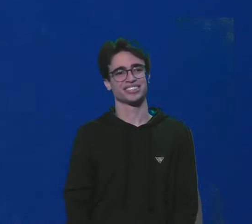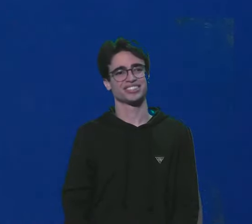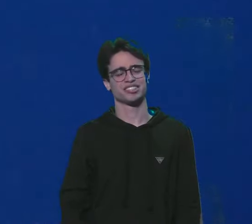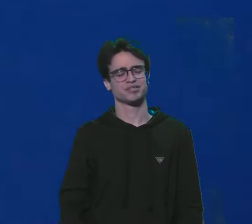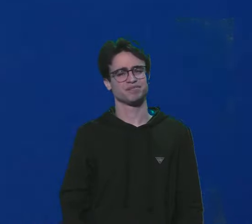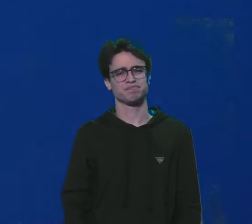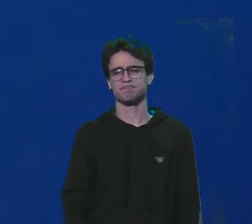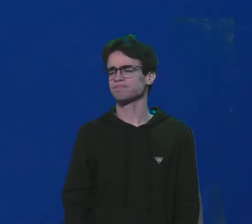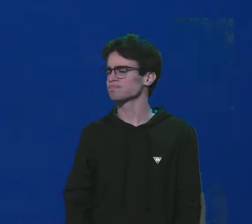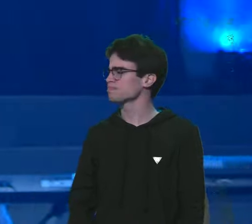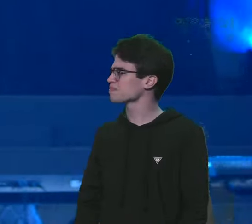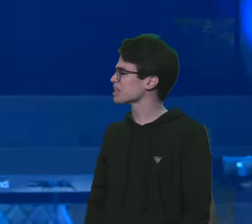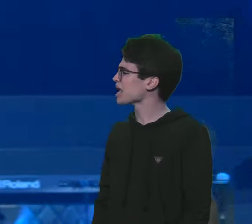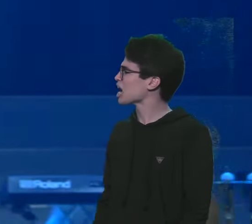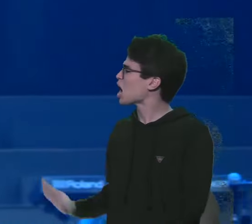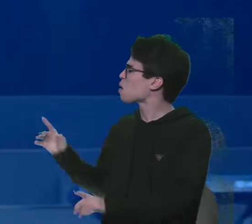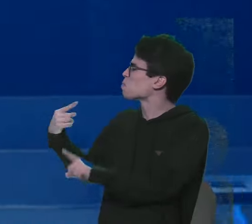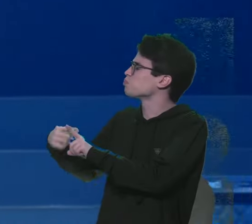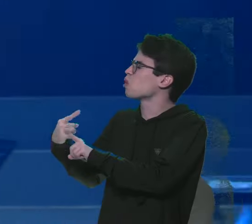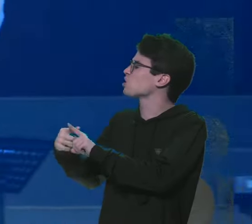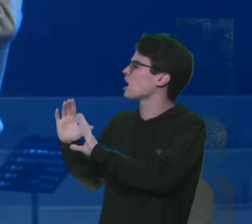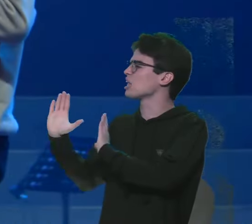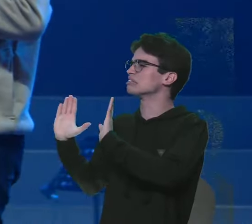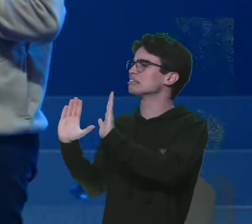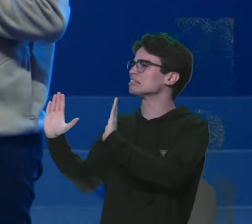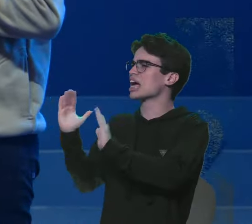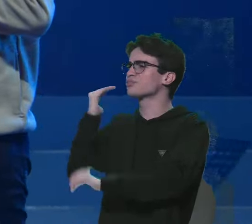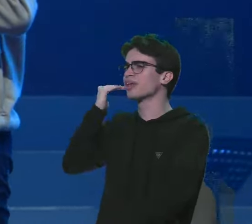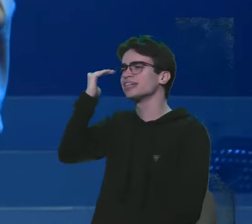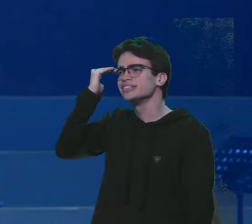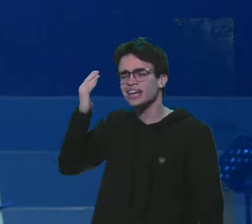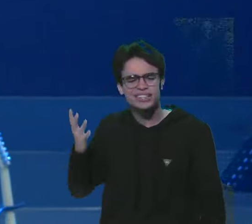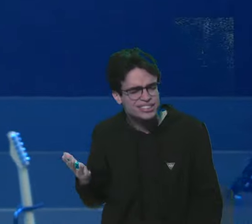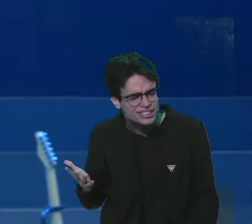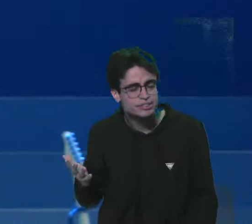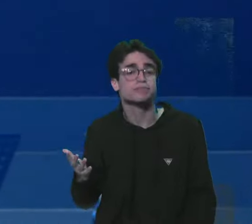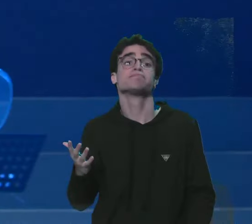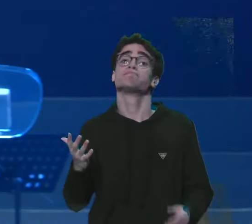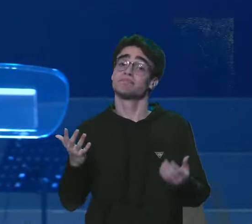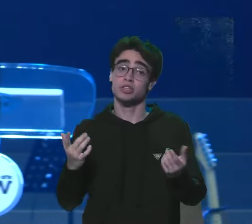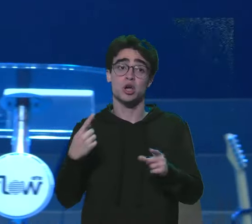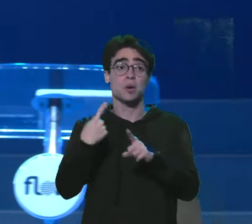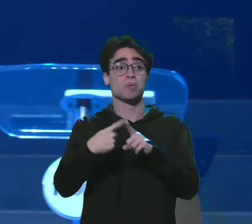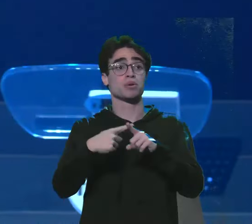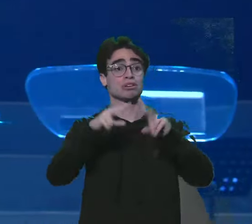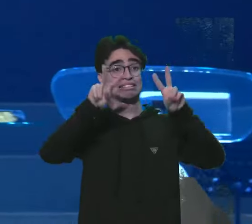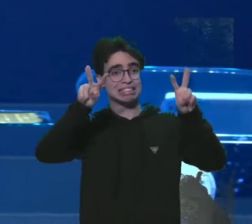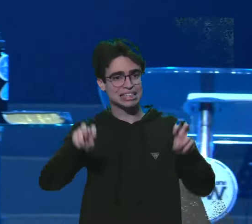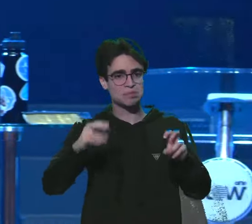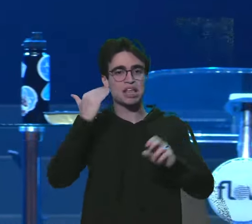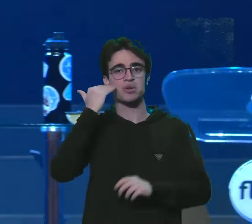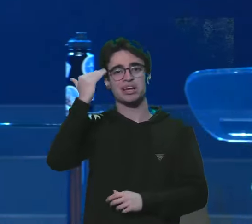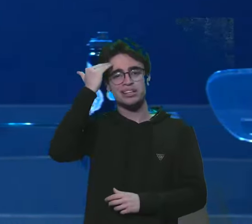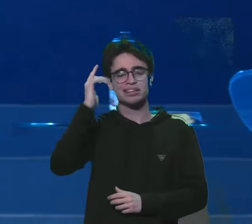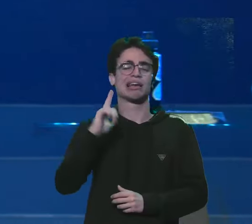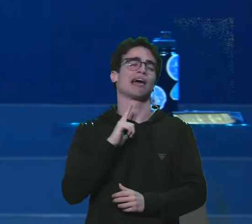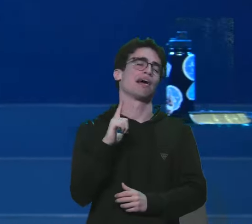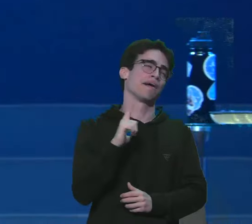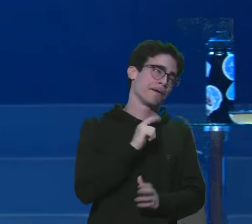E por que que eu citei essa fase da adolescência? Porque a fase da adolescência é cheia de